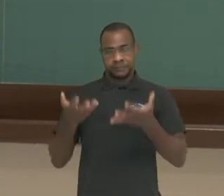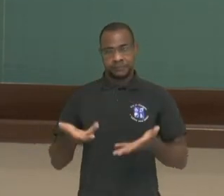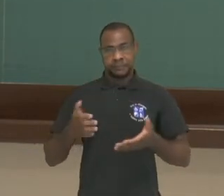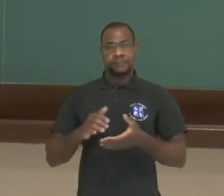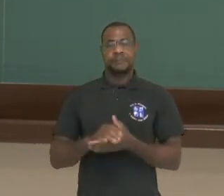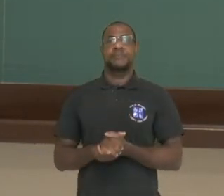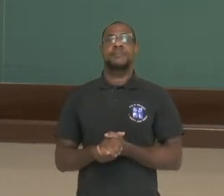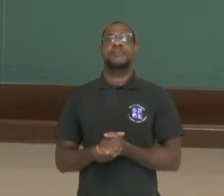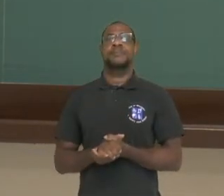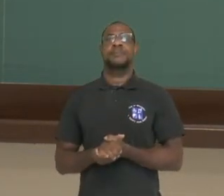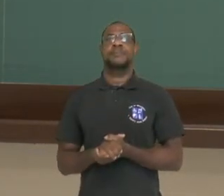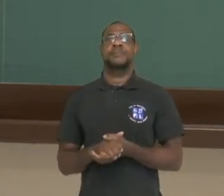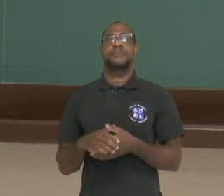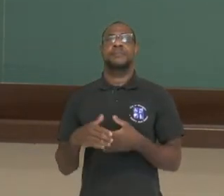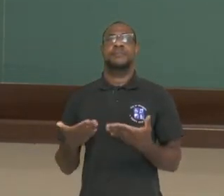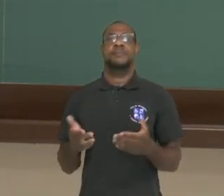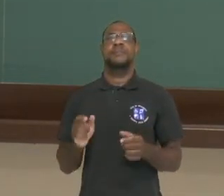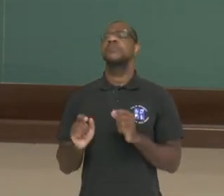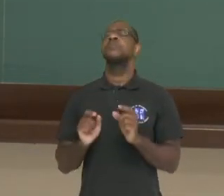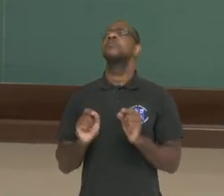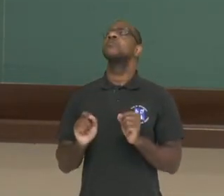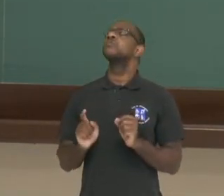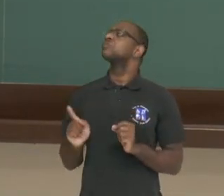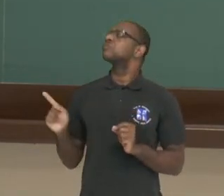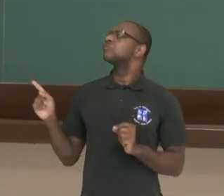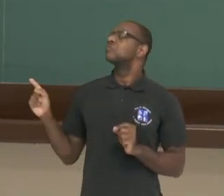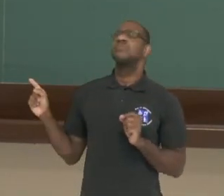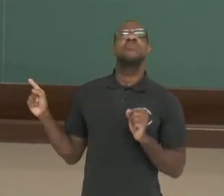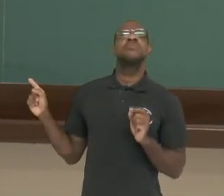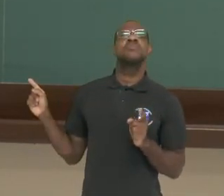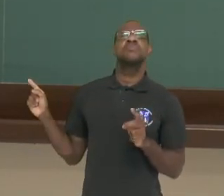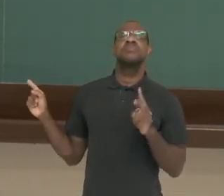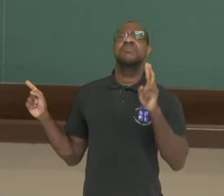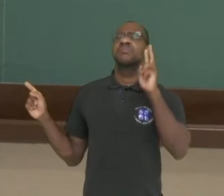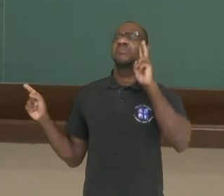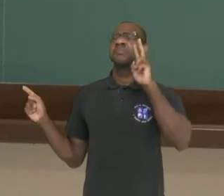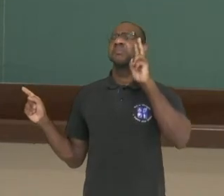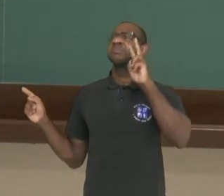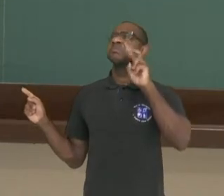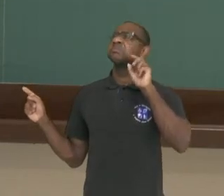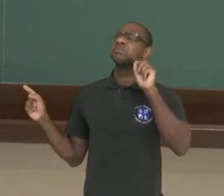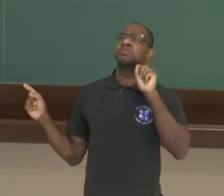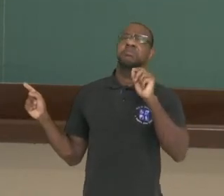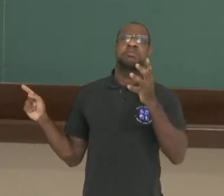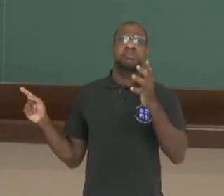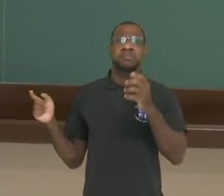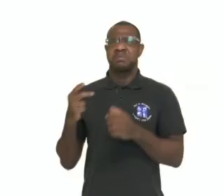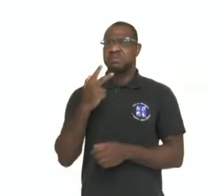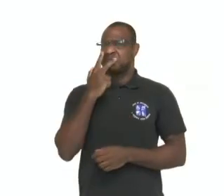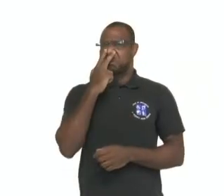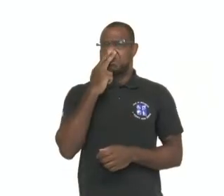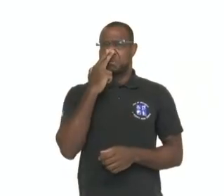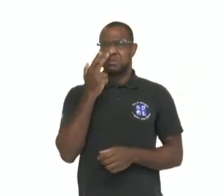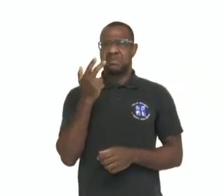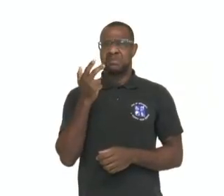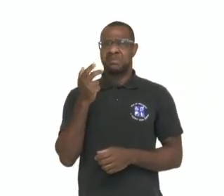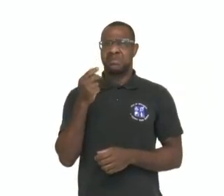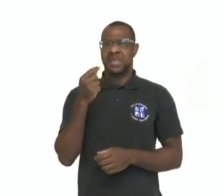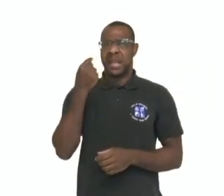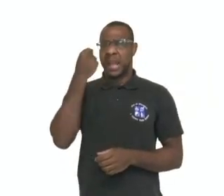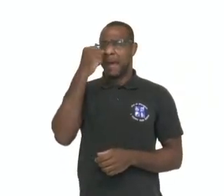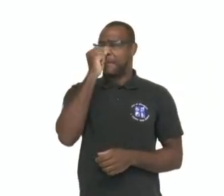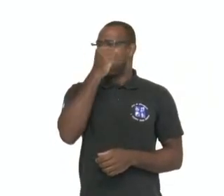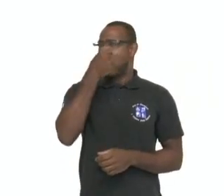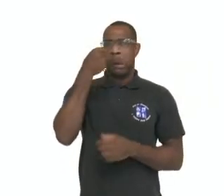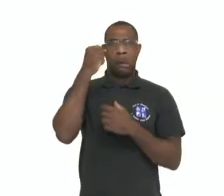carga elétrica. Professora, o que é isso? Isso está me lembrando aí um lápis de maquiagem que tem aqui em casa. Ele